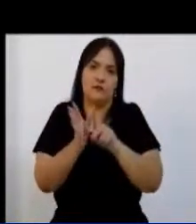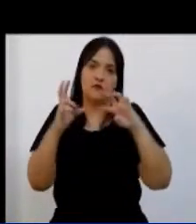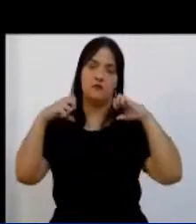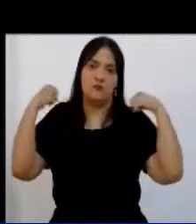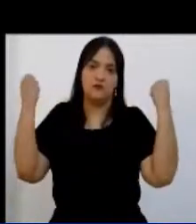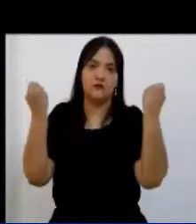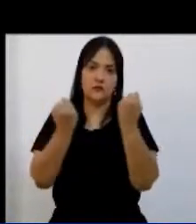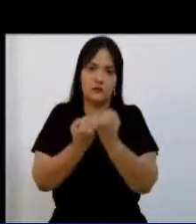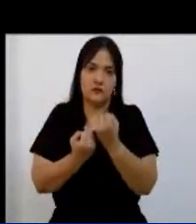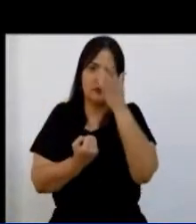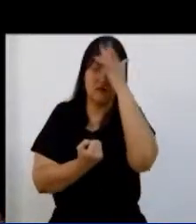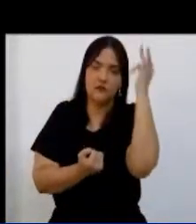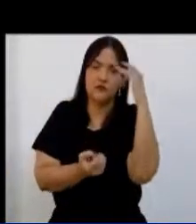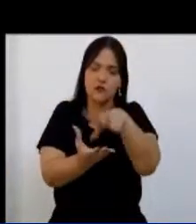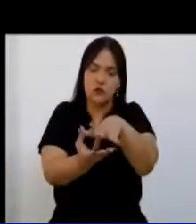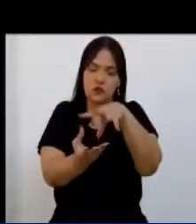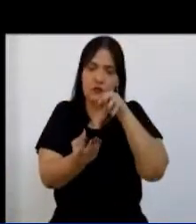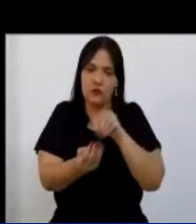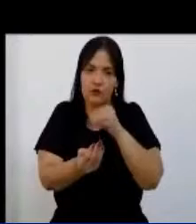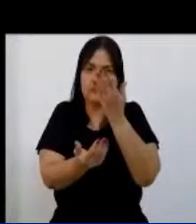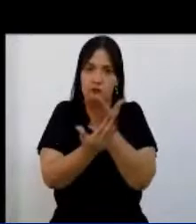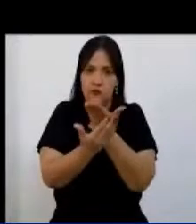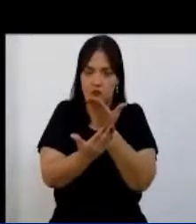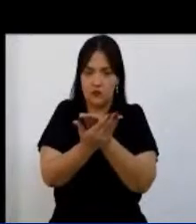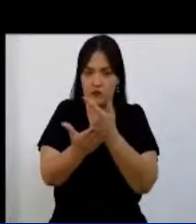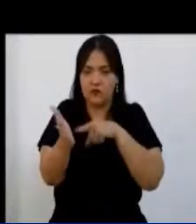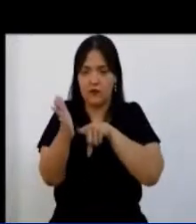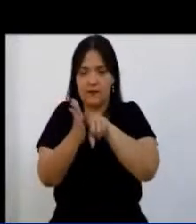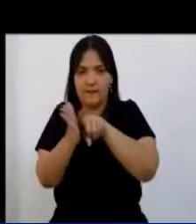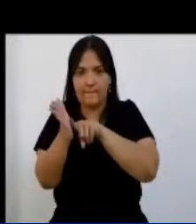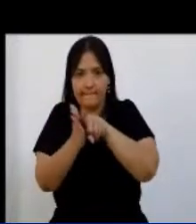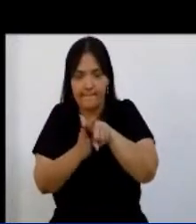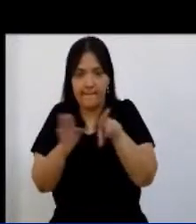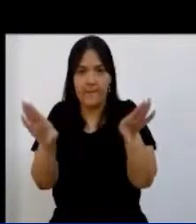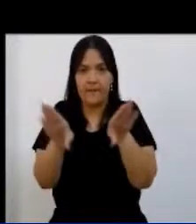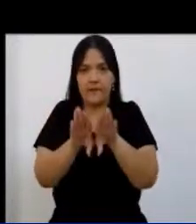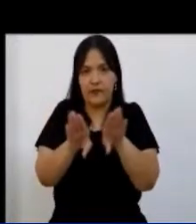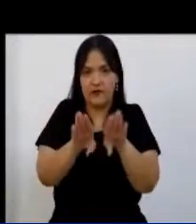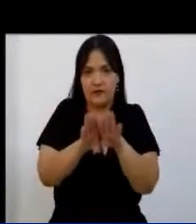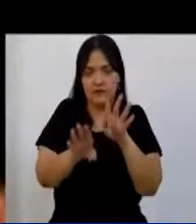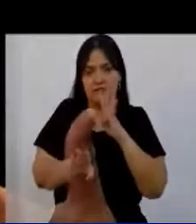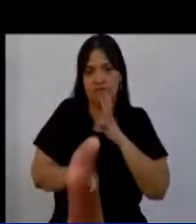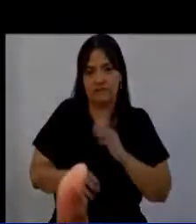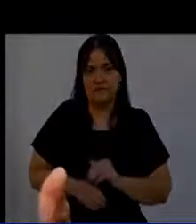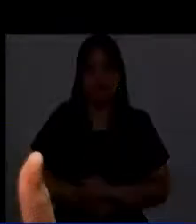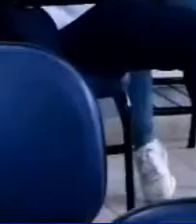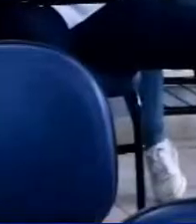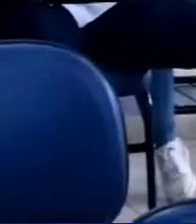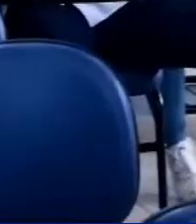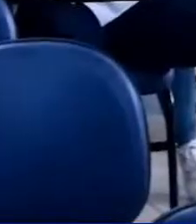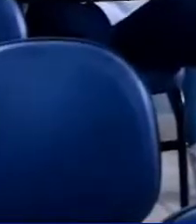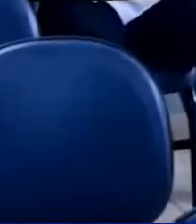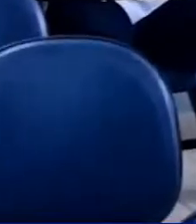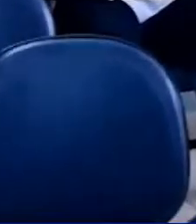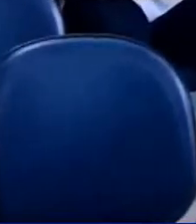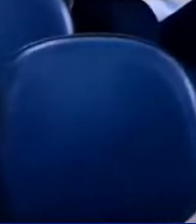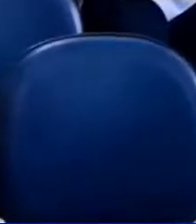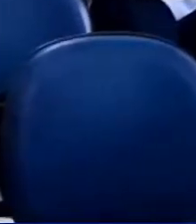evento, justamente para poder facilitar esse processo de pesquisa mesmo.